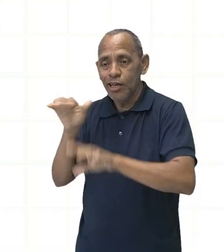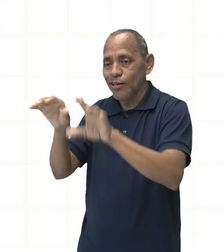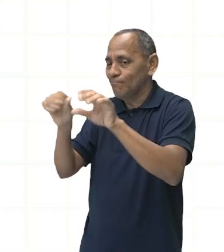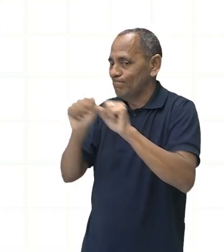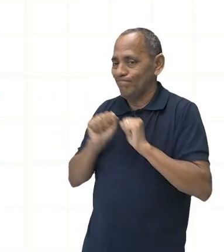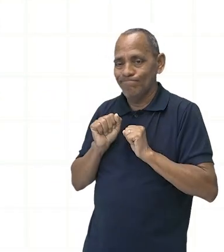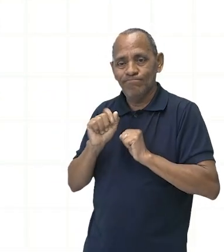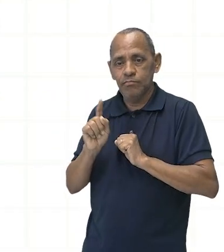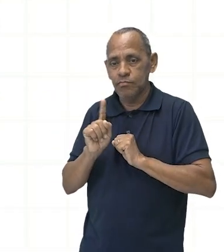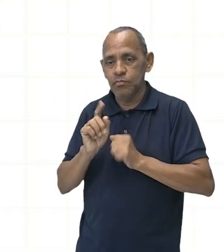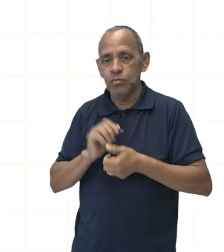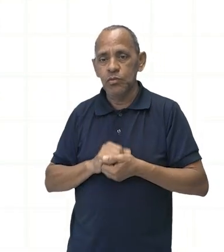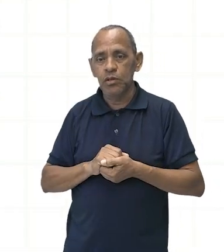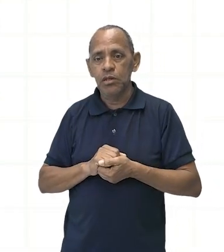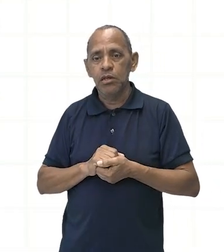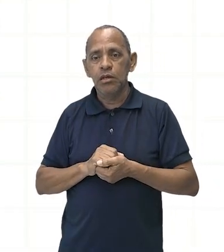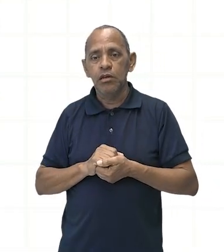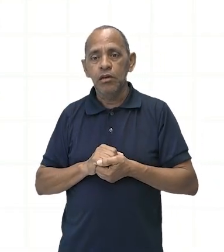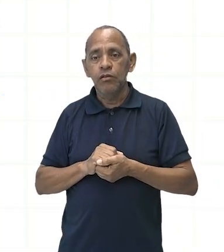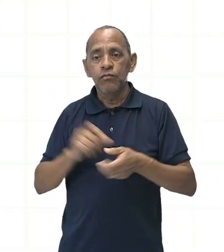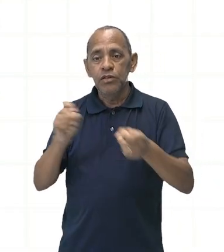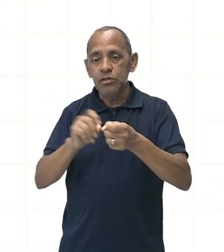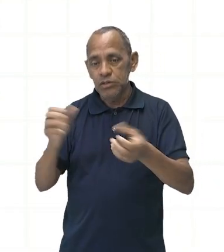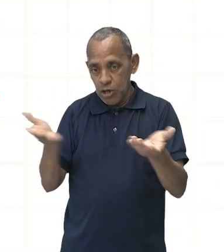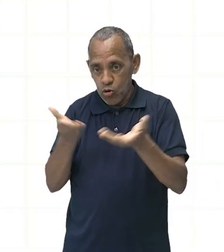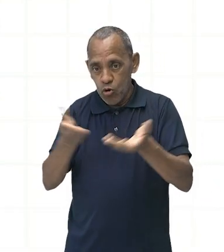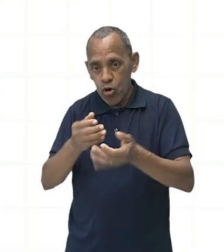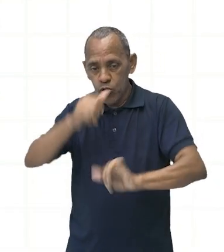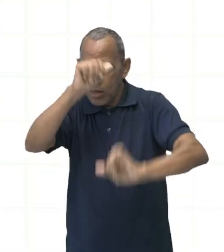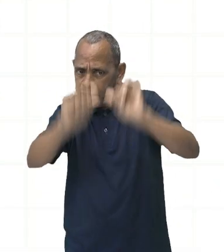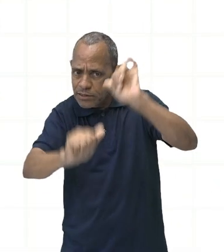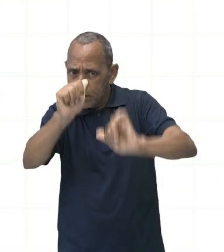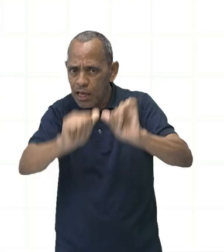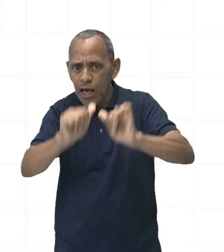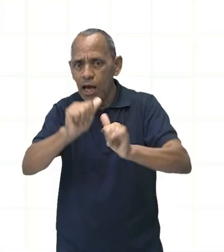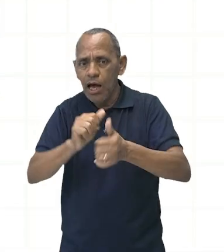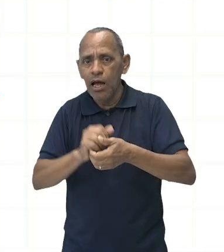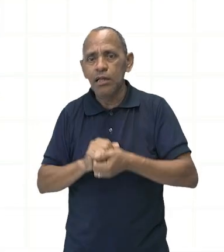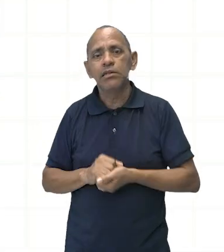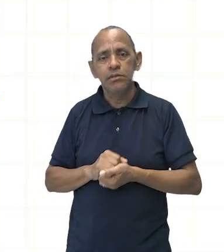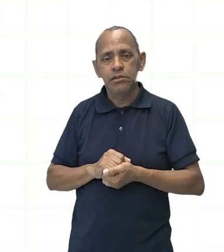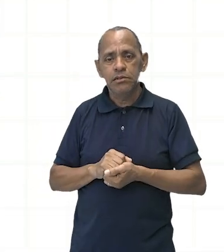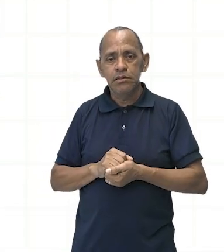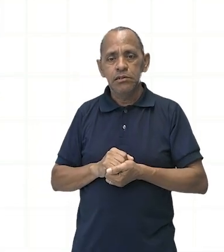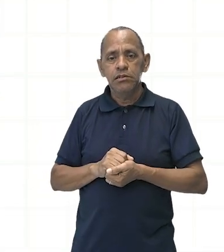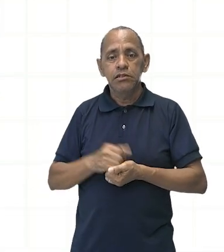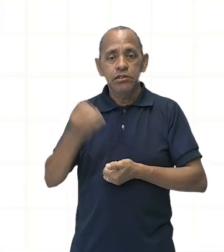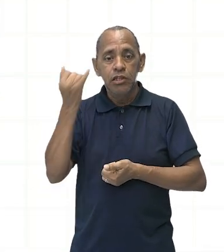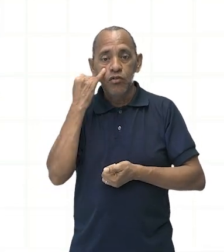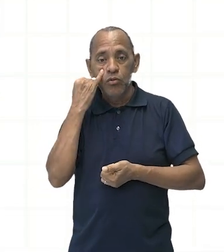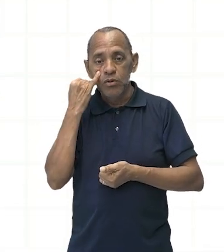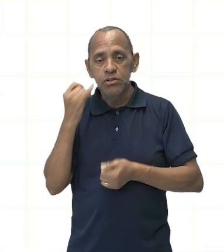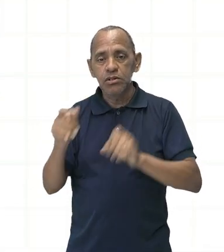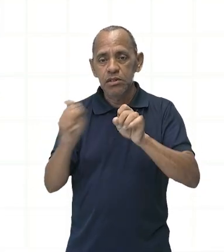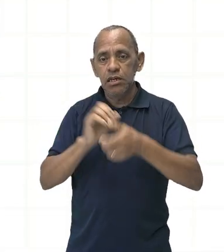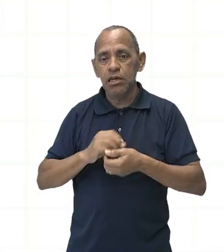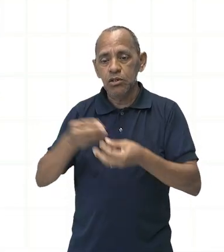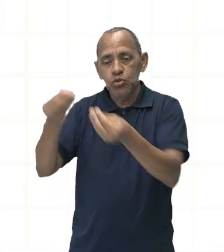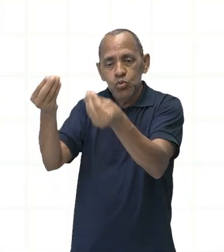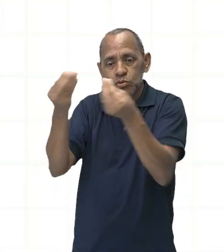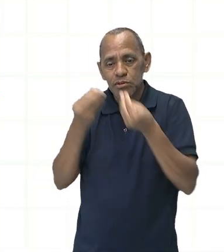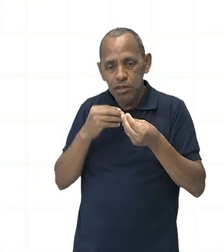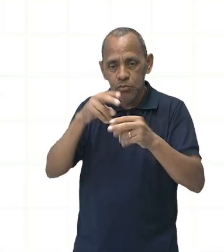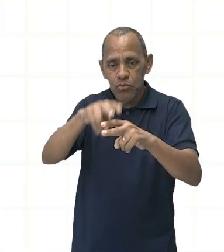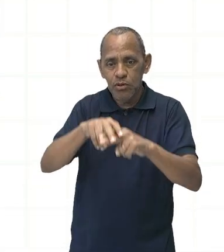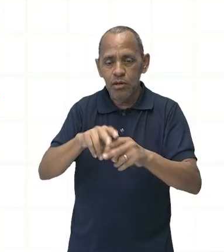Então, acabamos de fazer a interpretação desse heredograma, entendendo as informações que nos são dadas